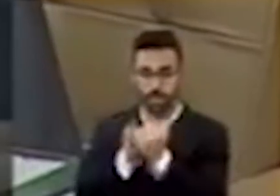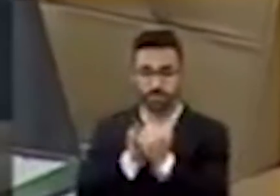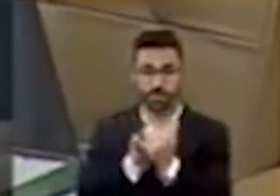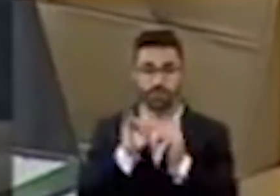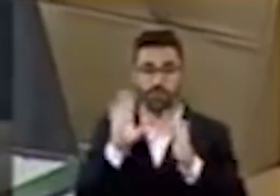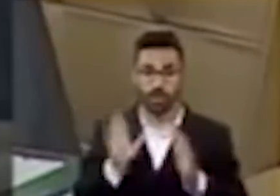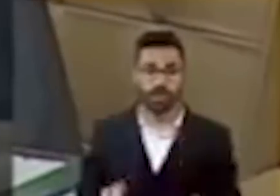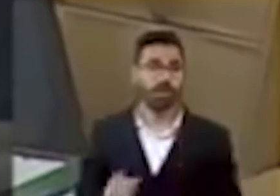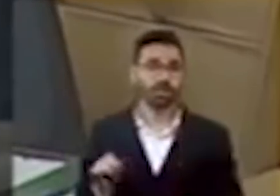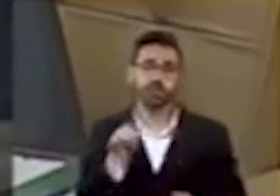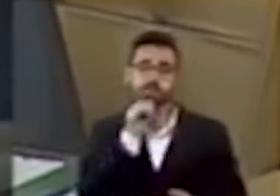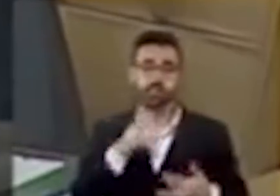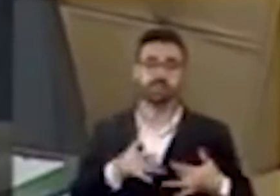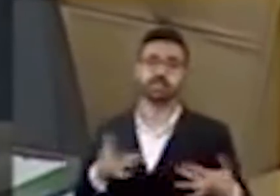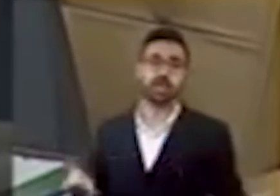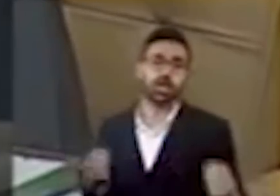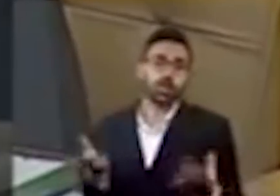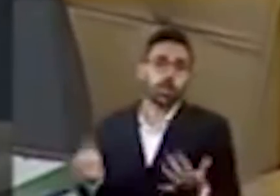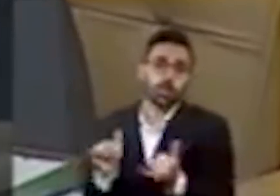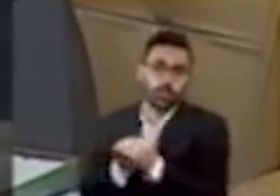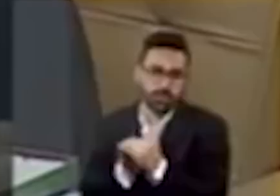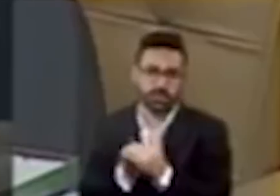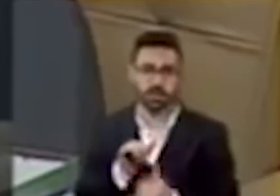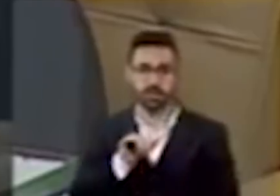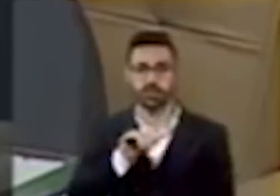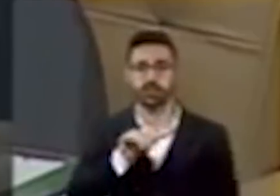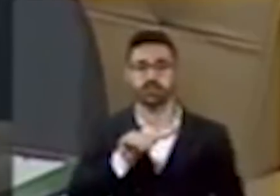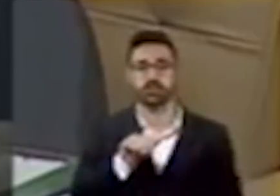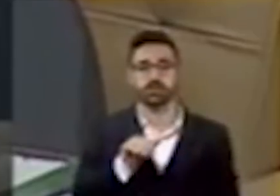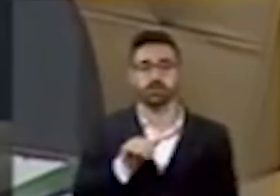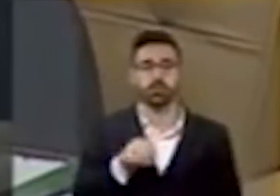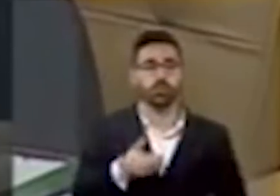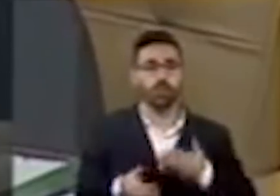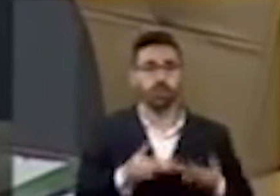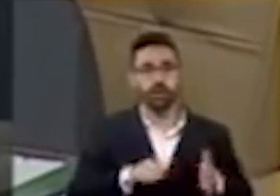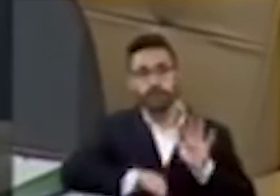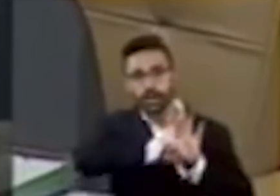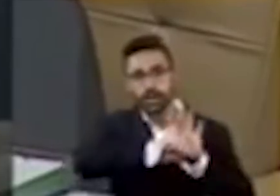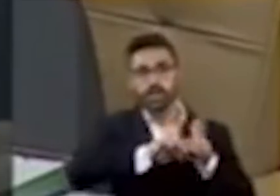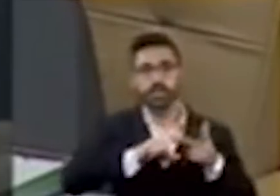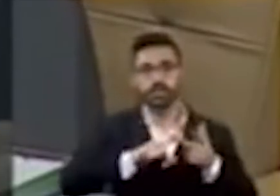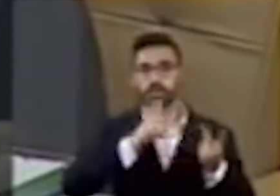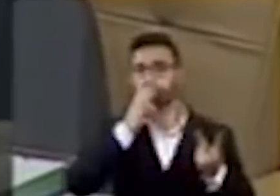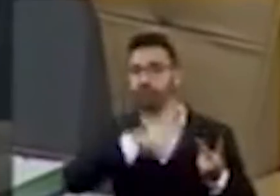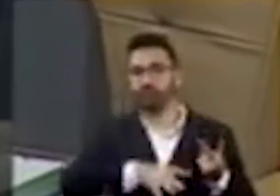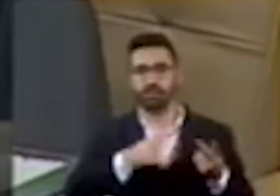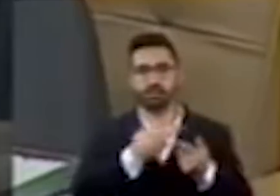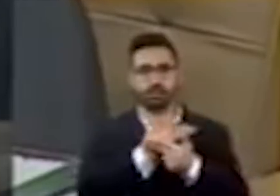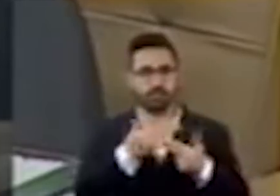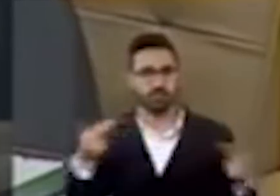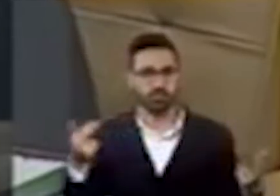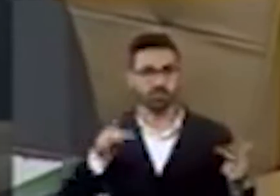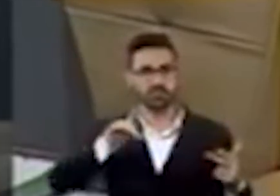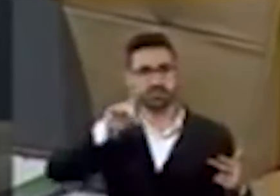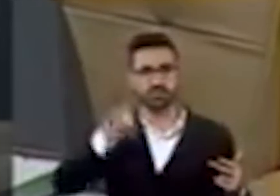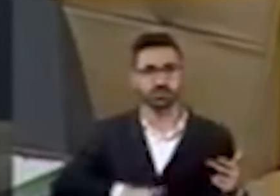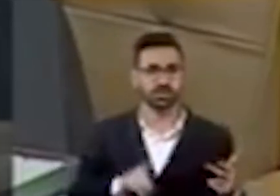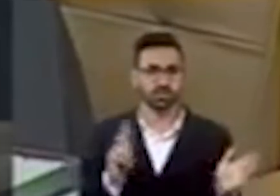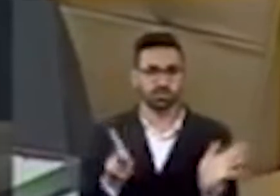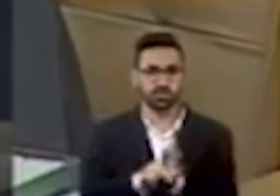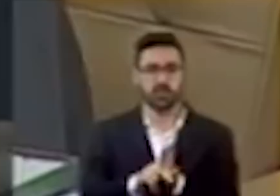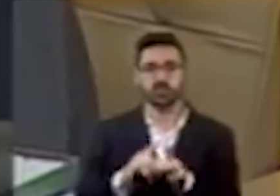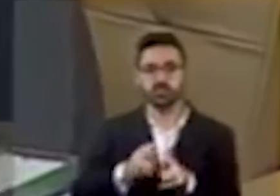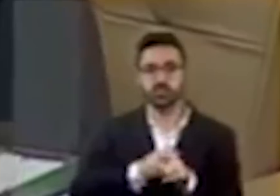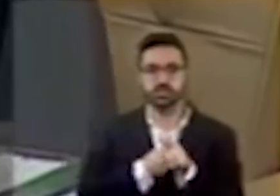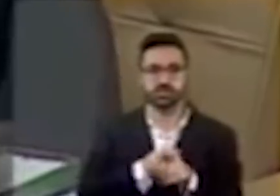de misericórdia, pela qual o rei perdoava qualquer crime, ofensa, punição, execução, direito, título, dívida